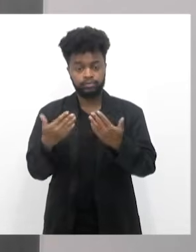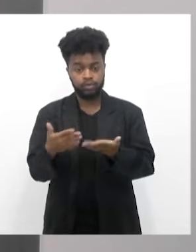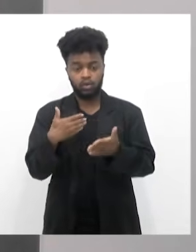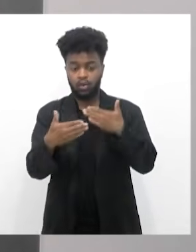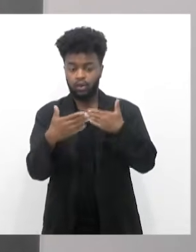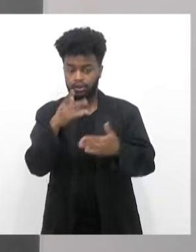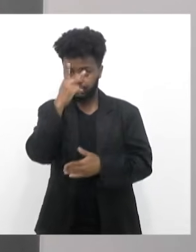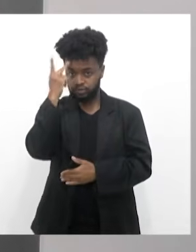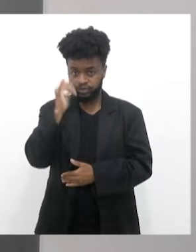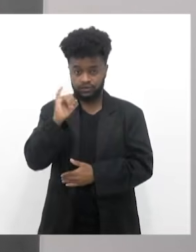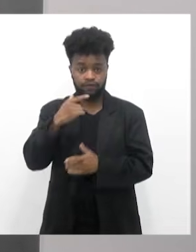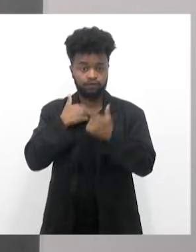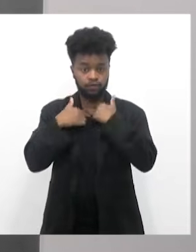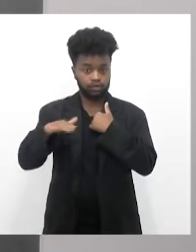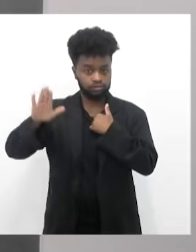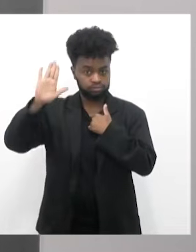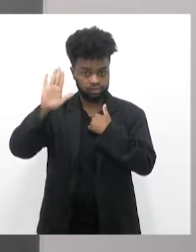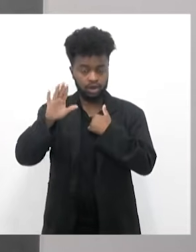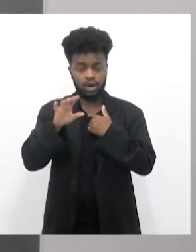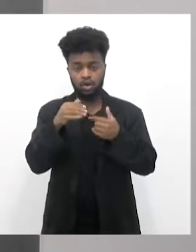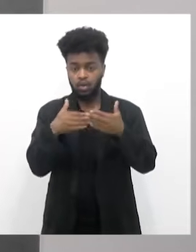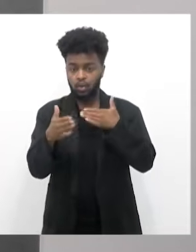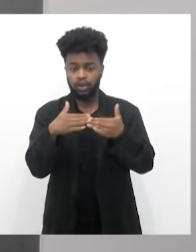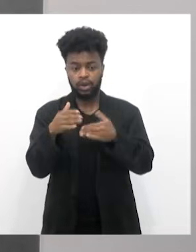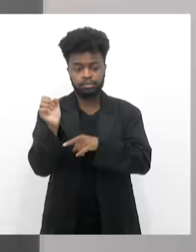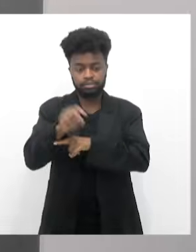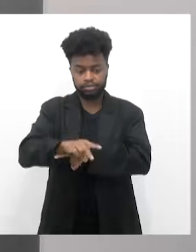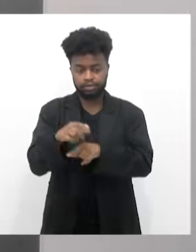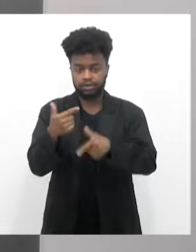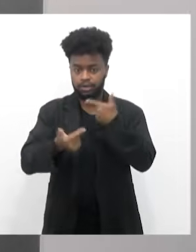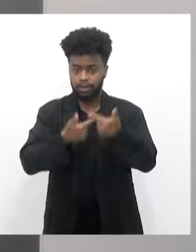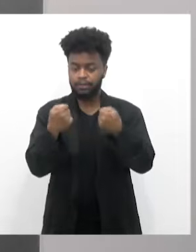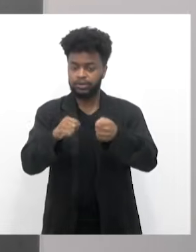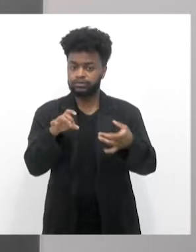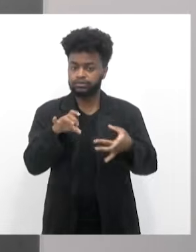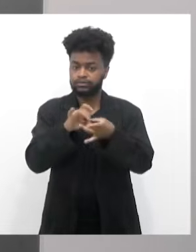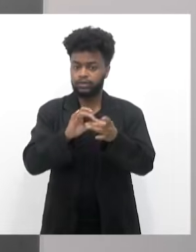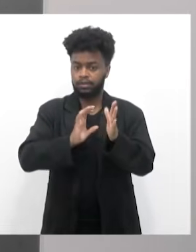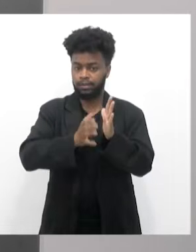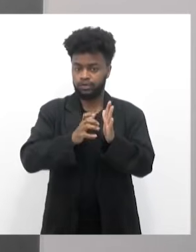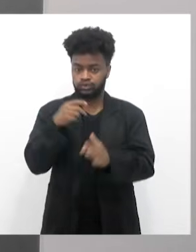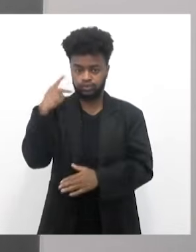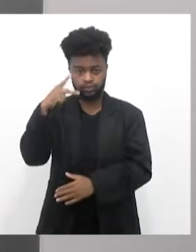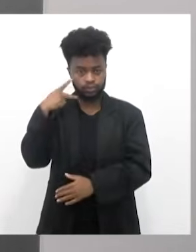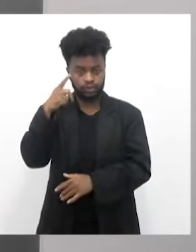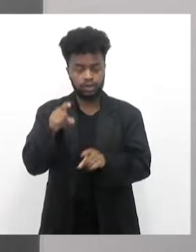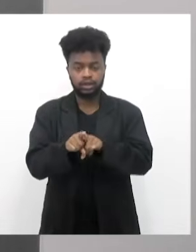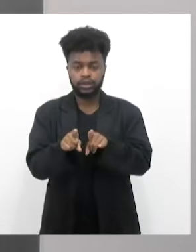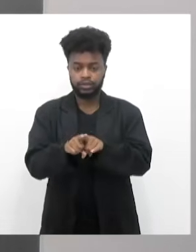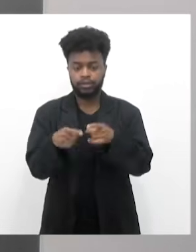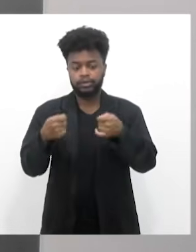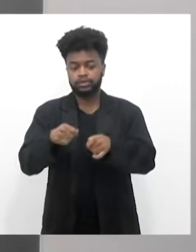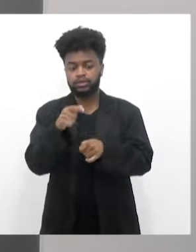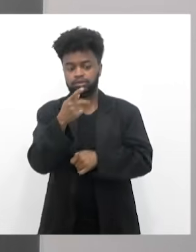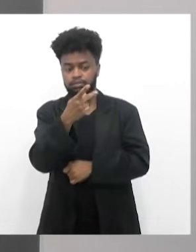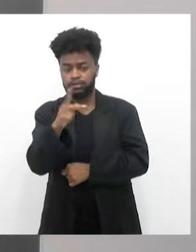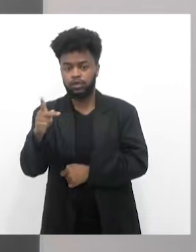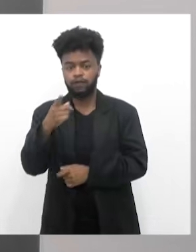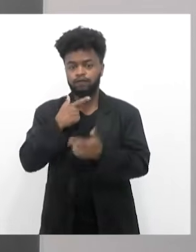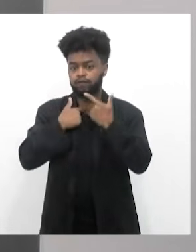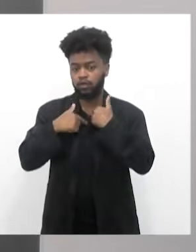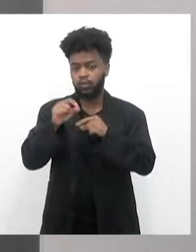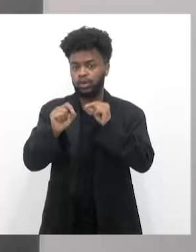queira se candidatar a qualquer cargo eletivo, obrigatoriamente tem que estar filiado a um partido político e ser o desejo do seu partido